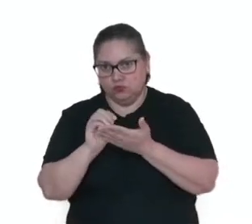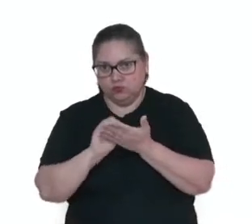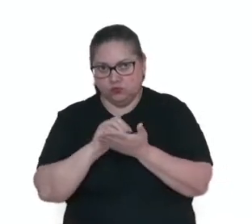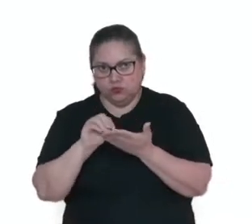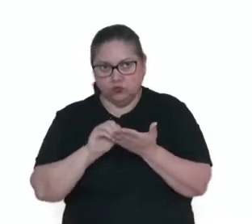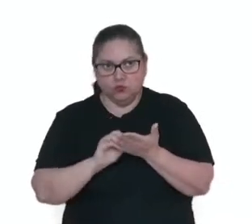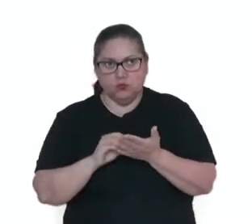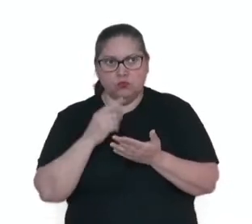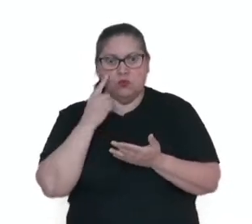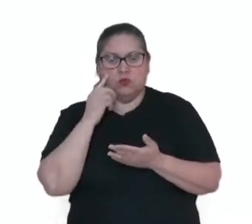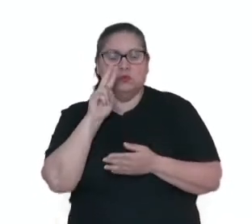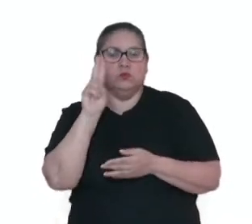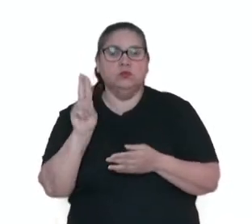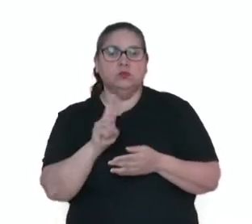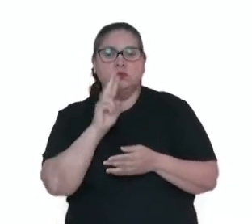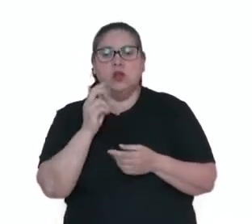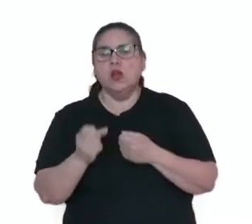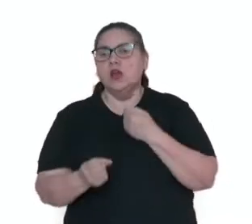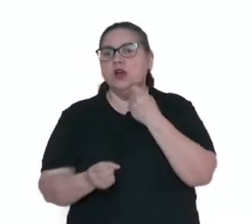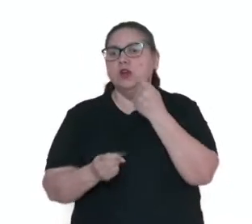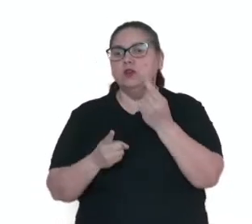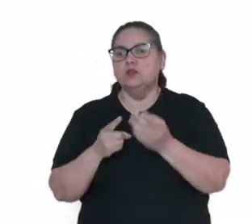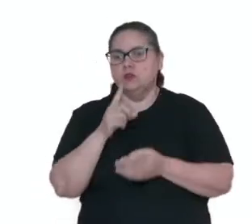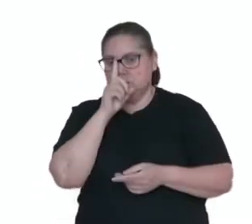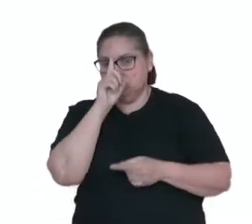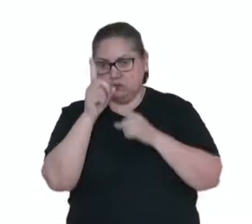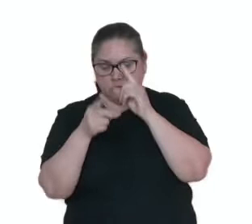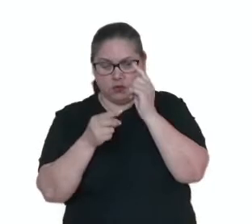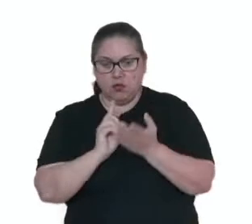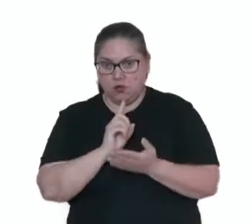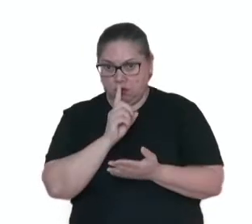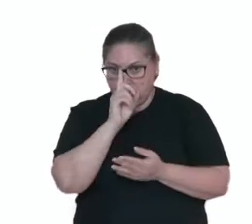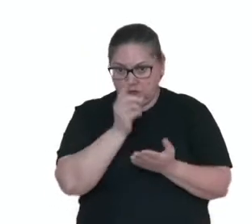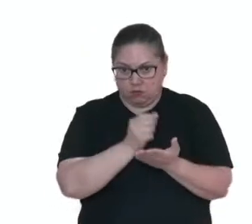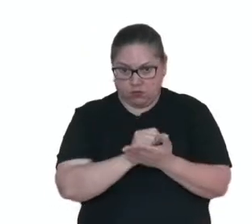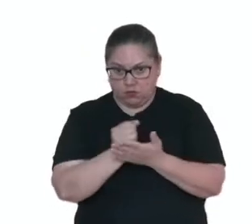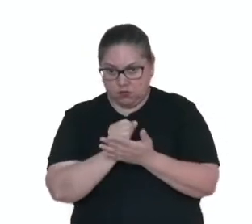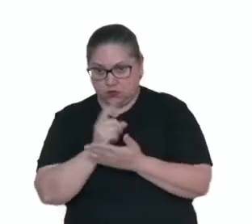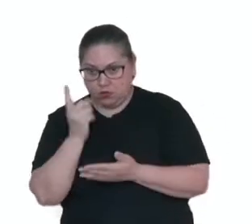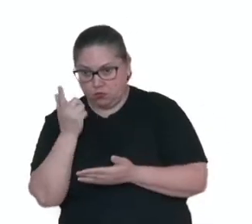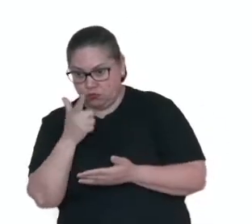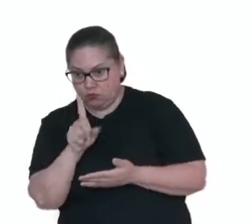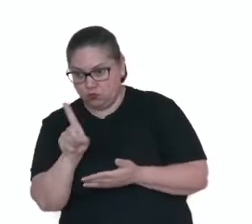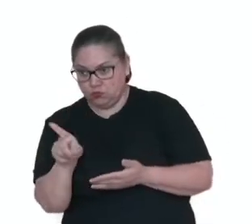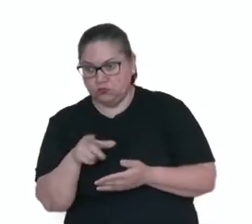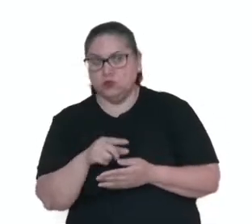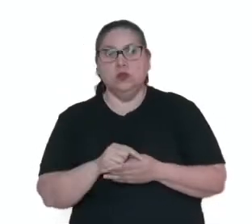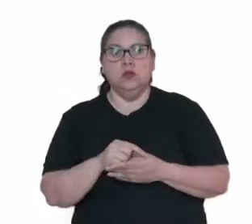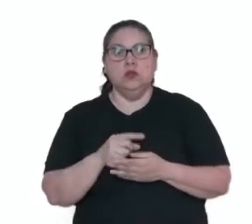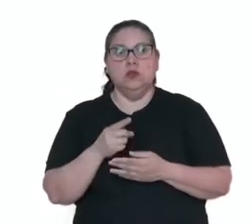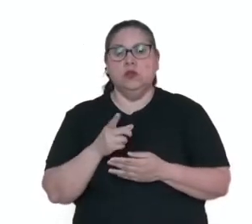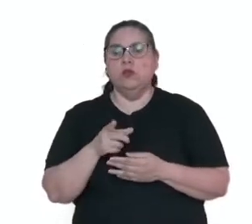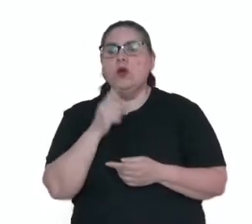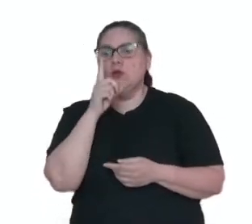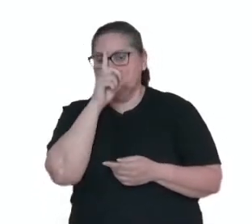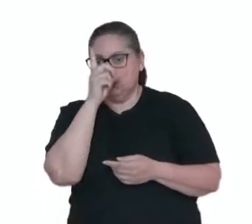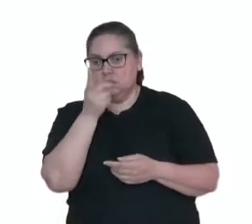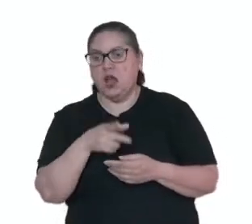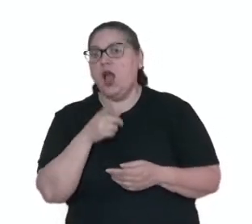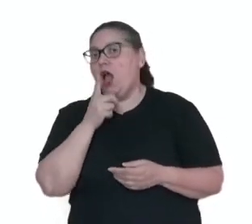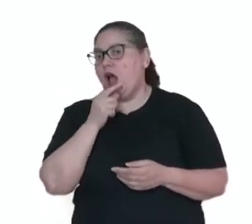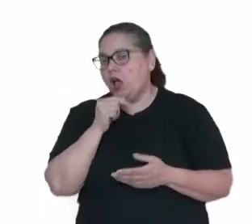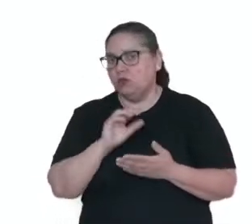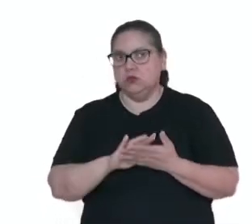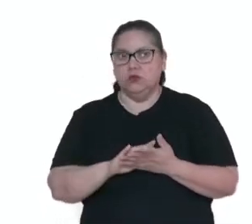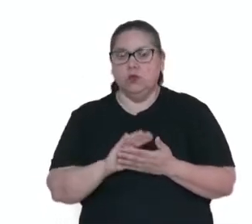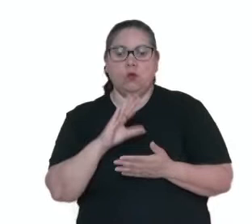vai utilizar alguns comandos para orientar o outro, tá? Então, quais são os comandos?